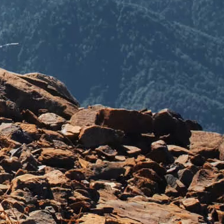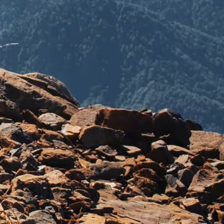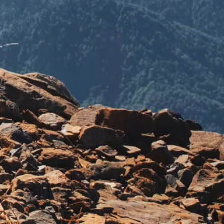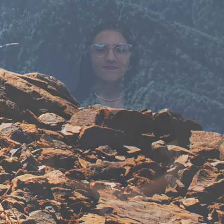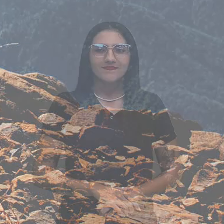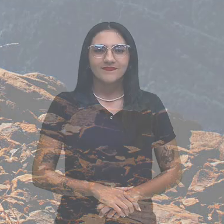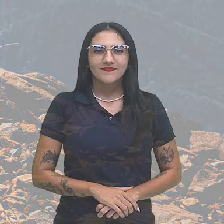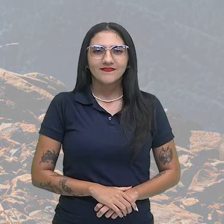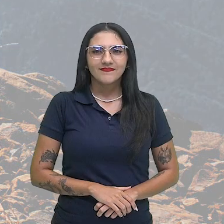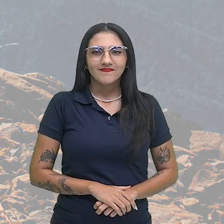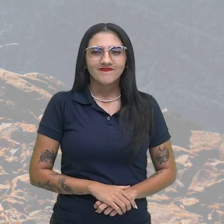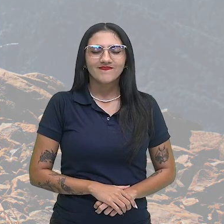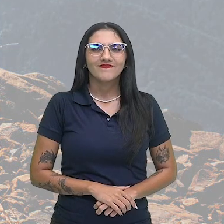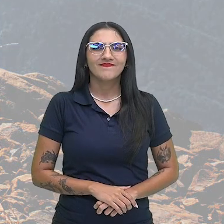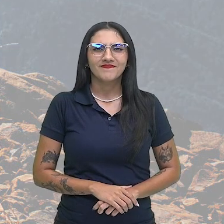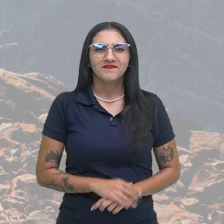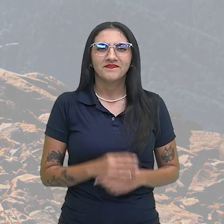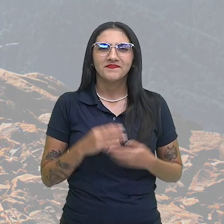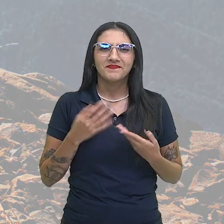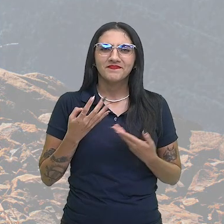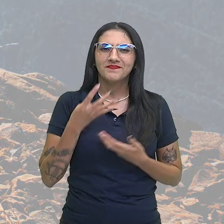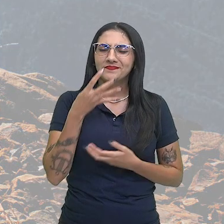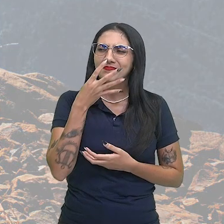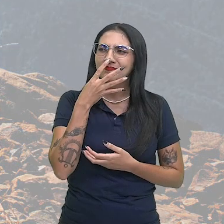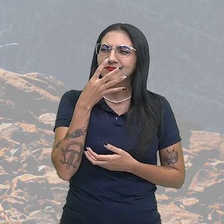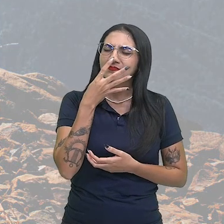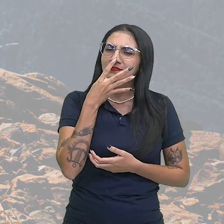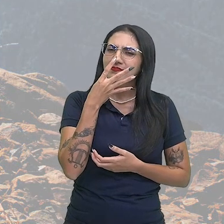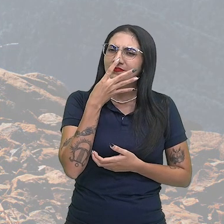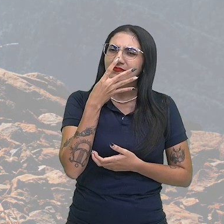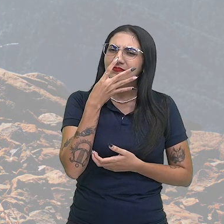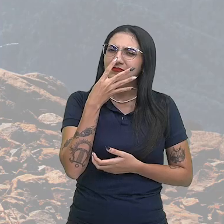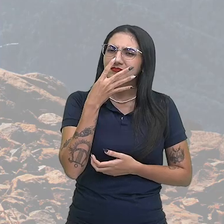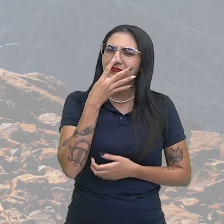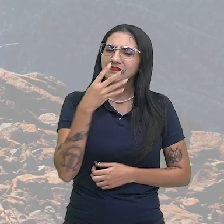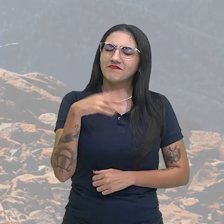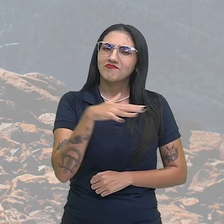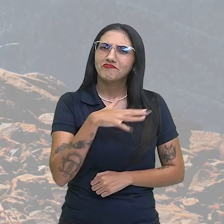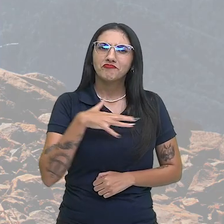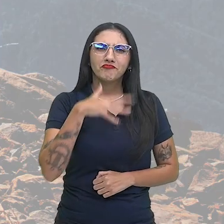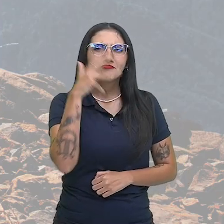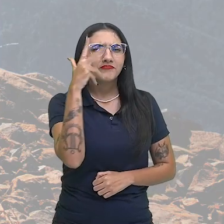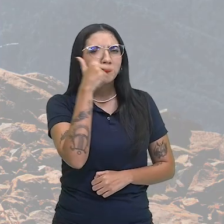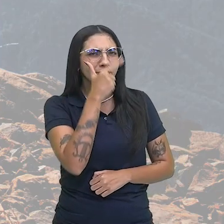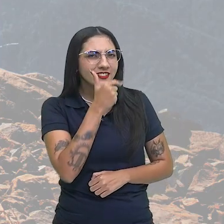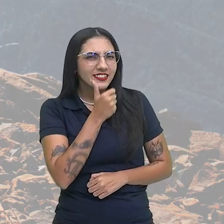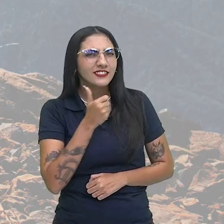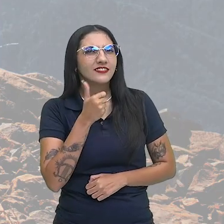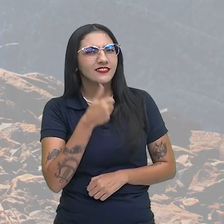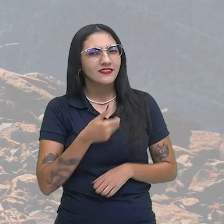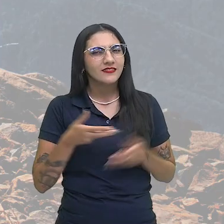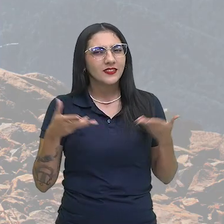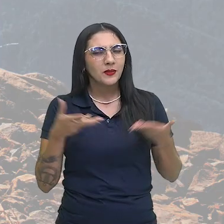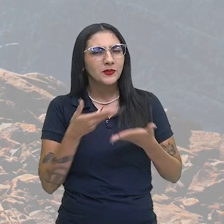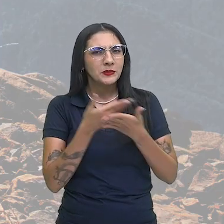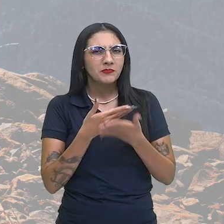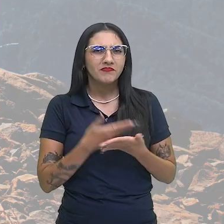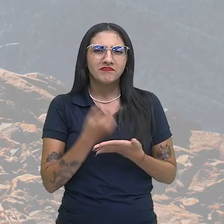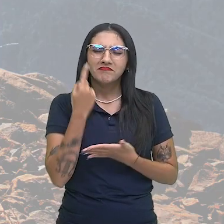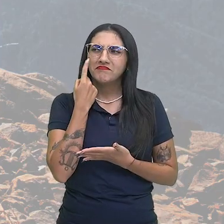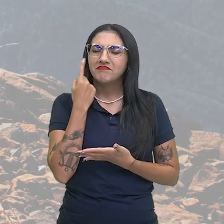Ai, gente, olha só que paisagem que a gente veio parar aqui nessa aula, hein, gente? Olha que coisa